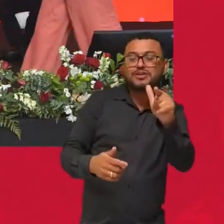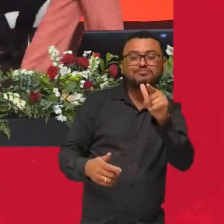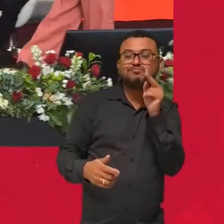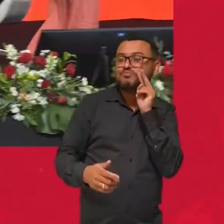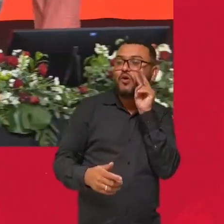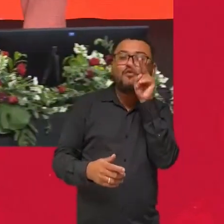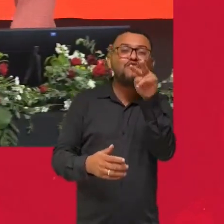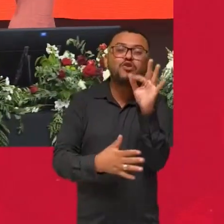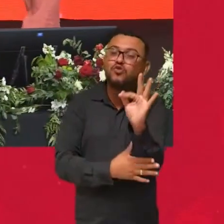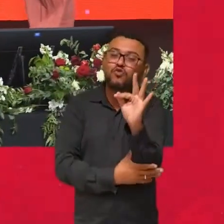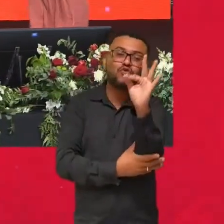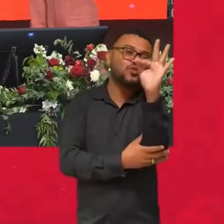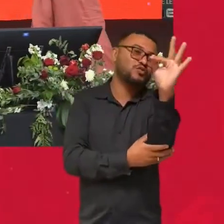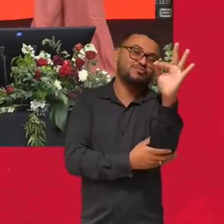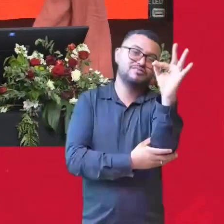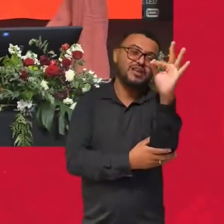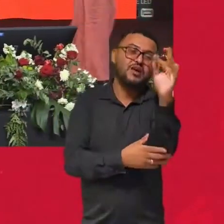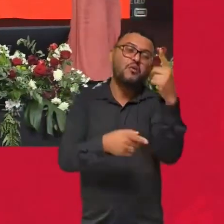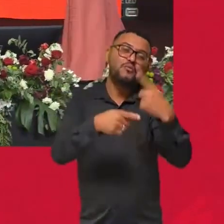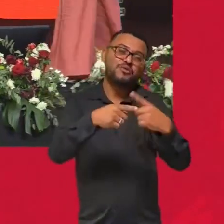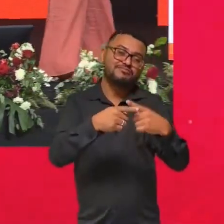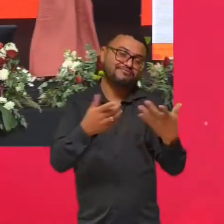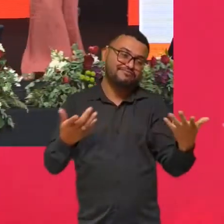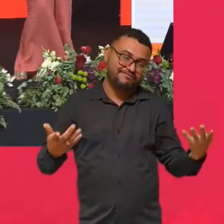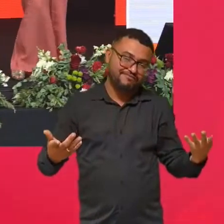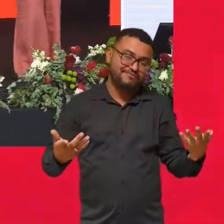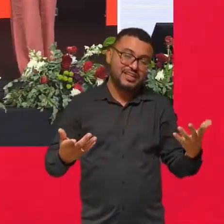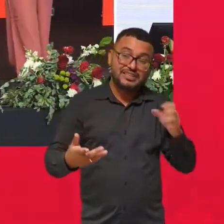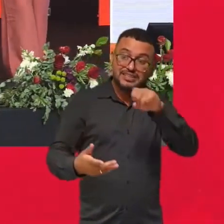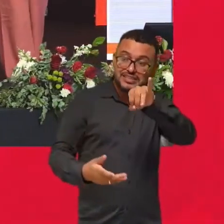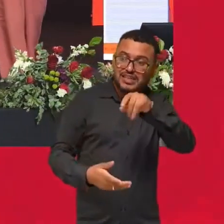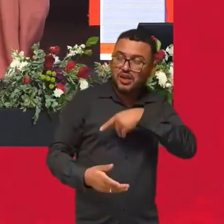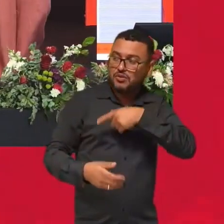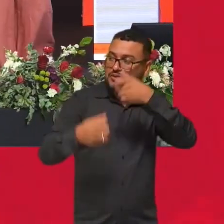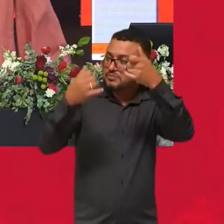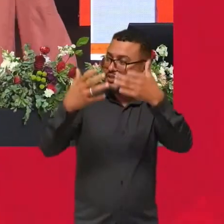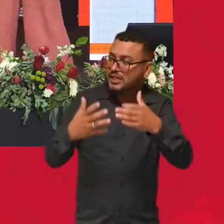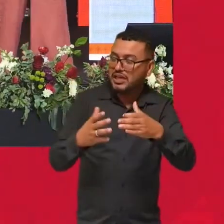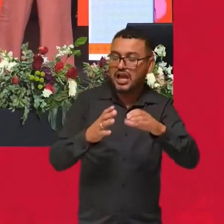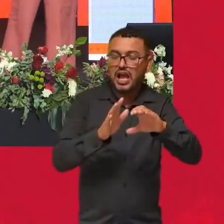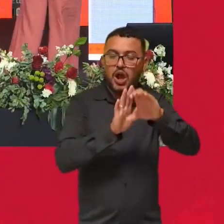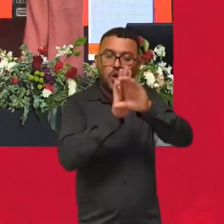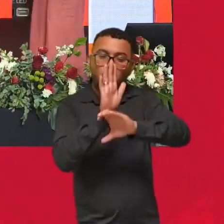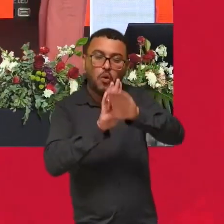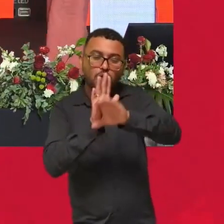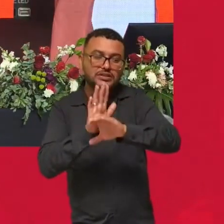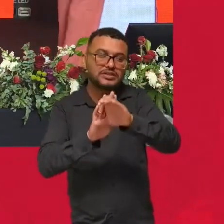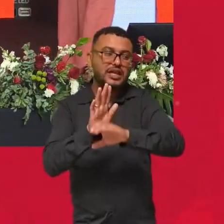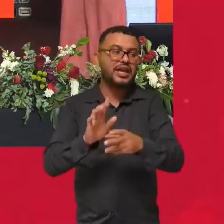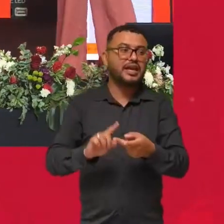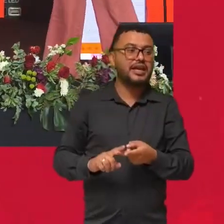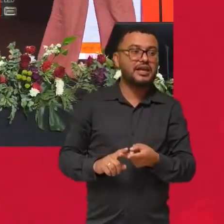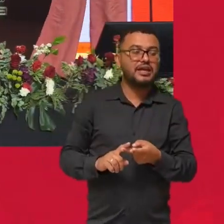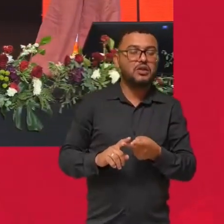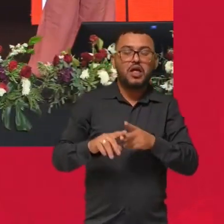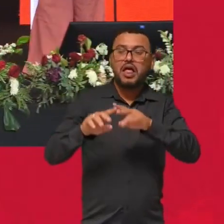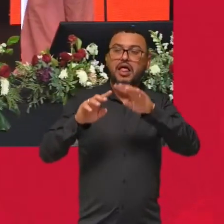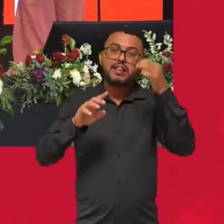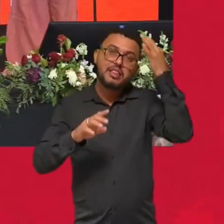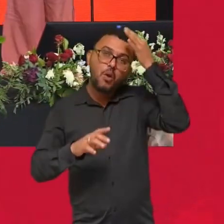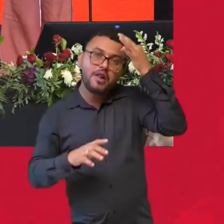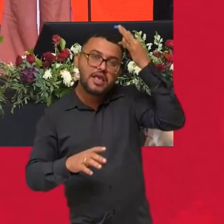sendo dito. Se eu falo em conceitos, em abstrações, em teses, em teorias, onde é que